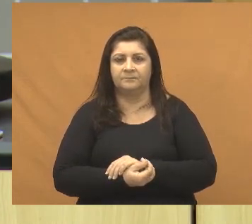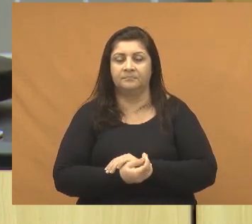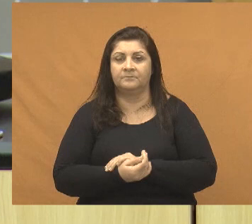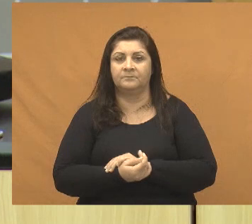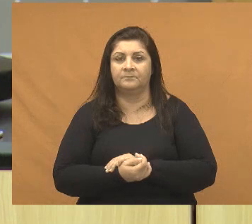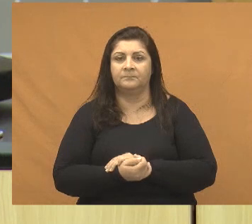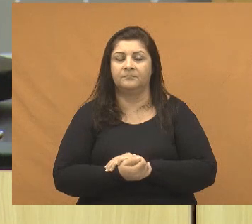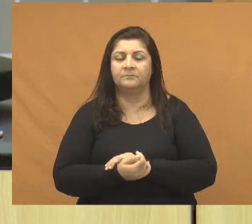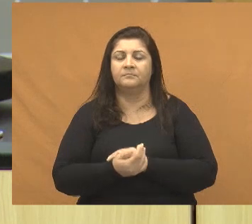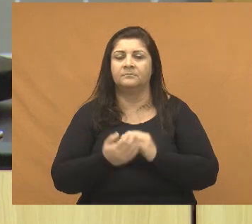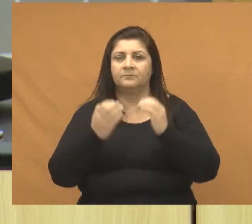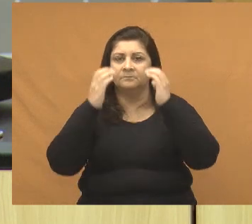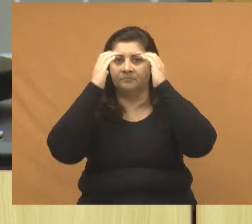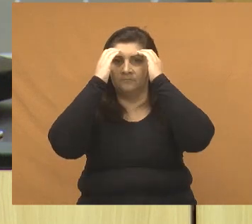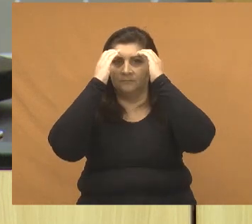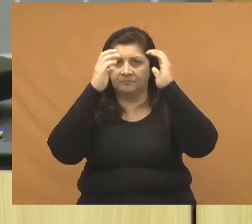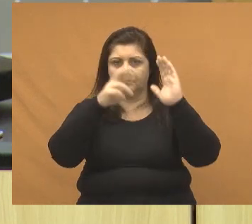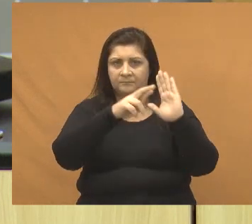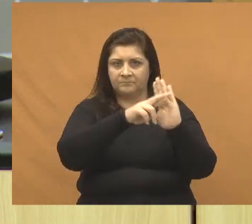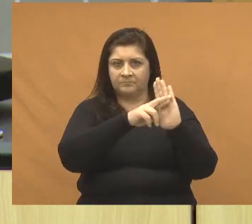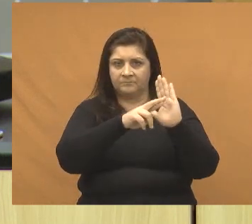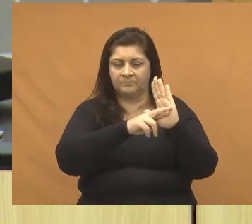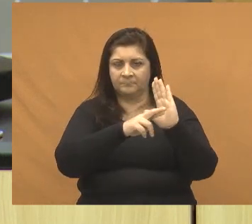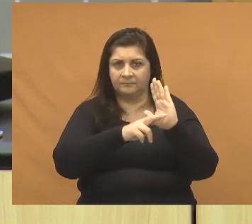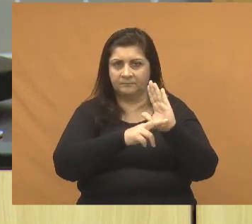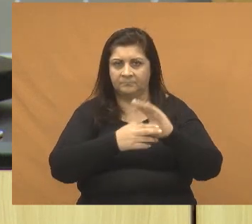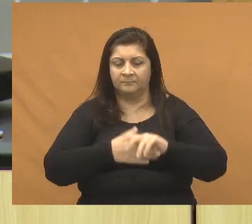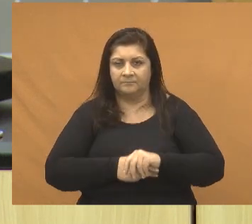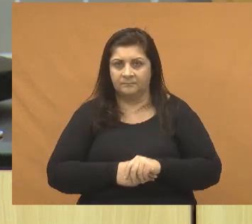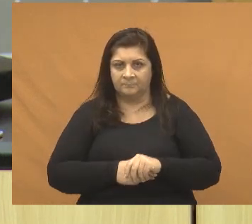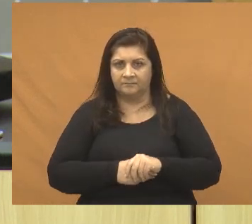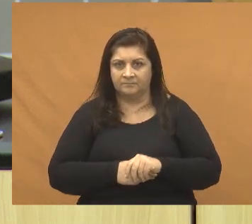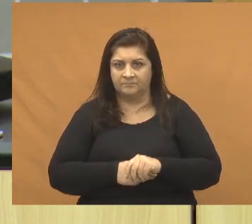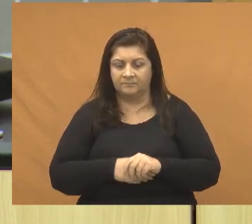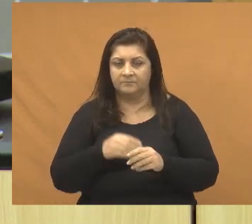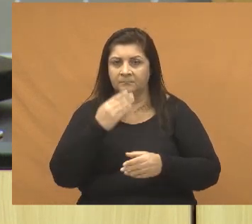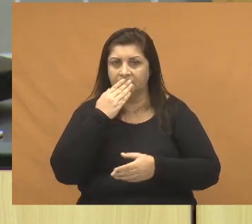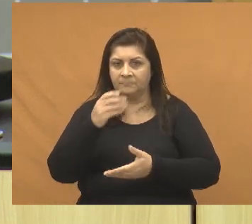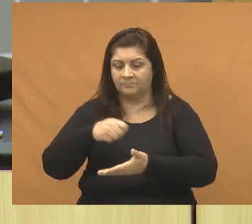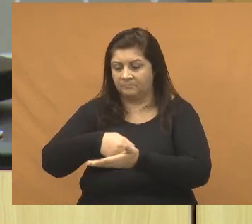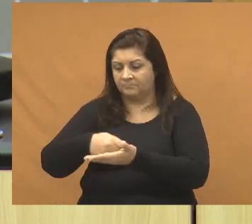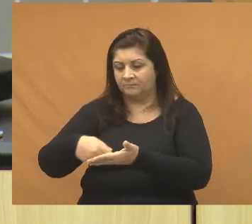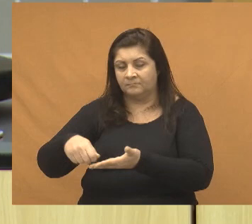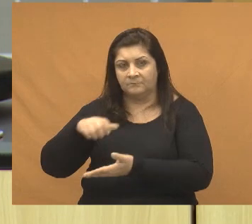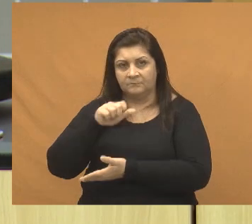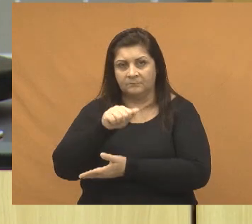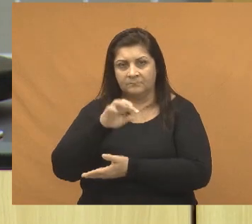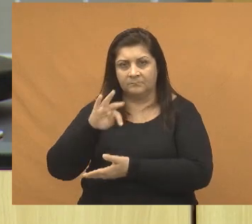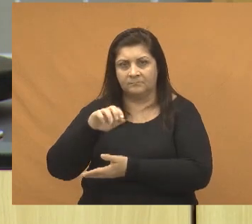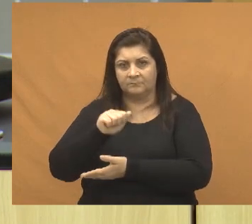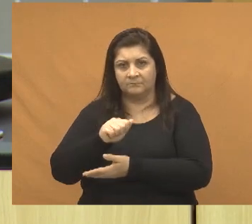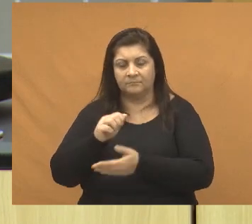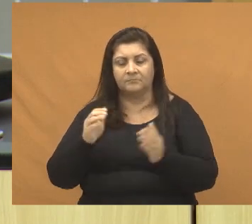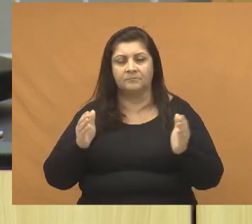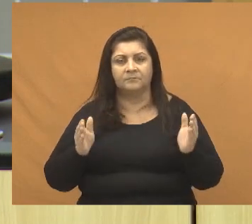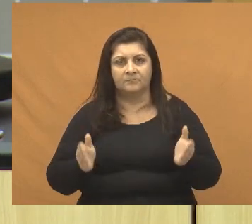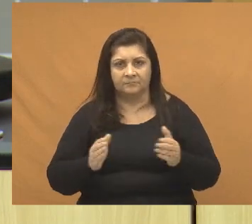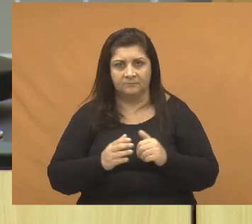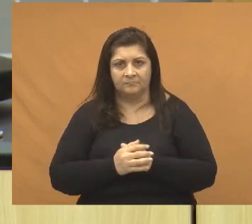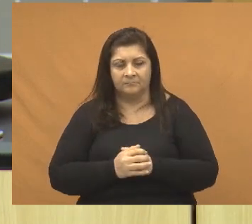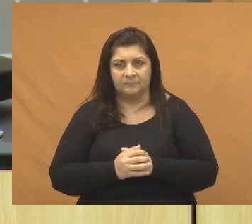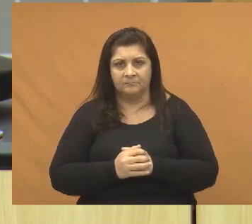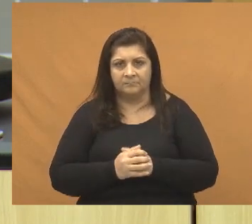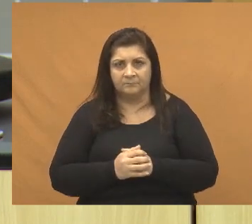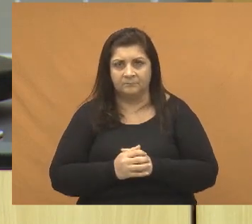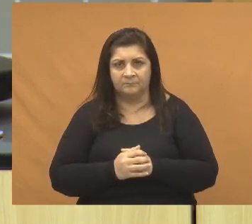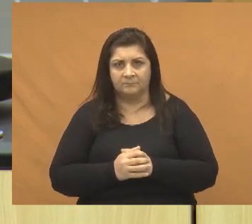Requeremos, cumpridas as formalidades regimentais, seja constado na ata dos trabalhos da sessão o registro